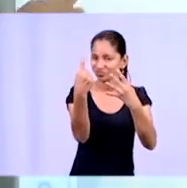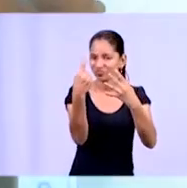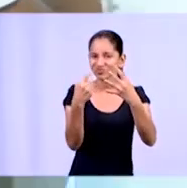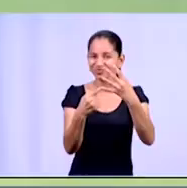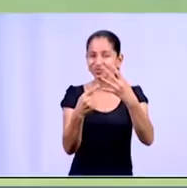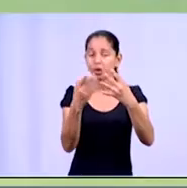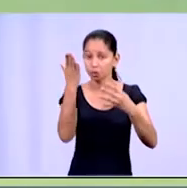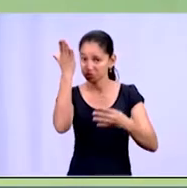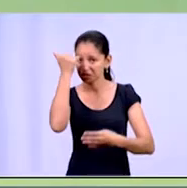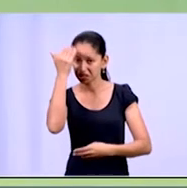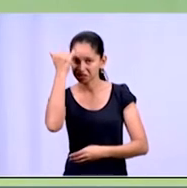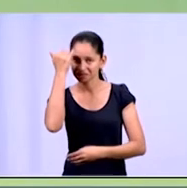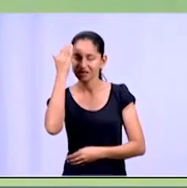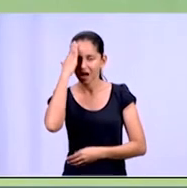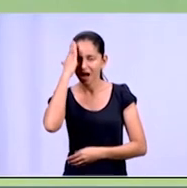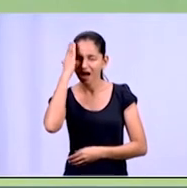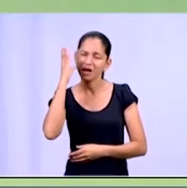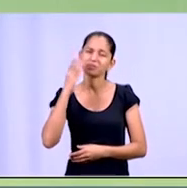Eu sei,